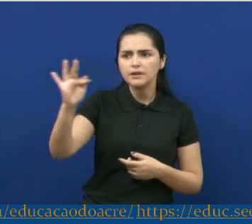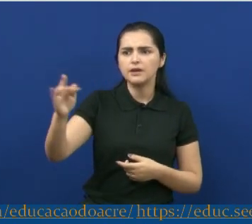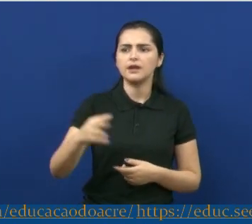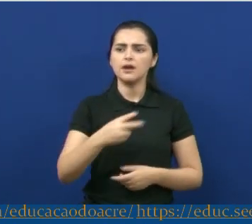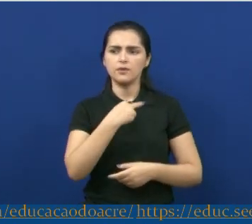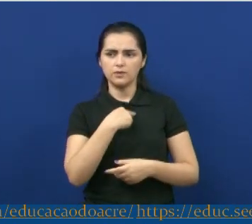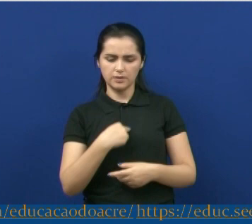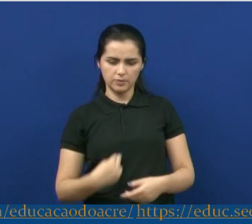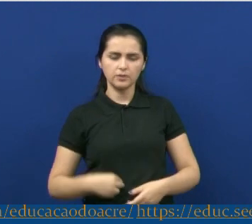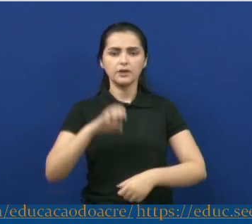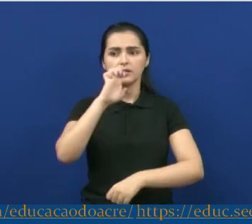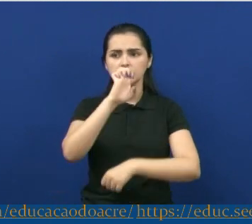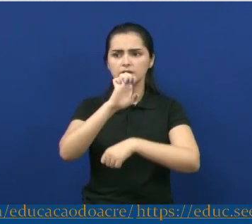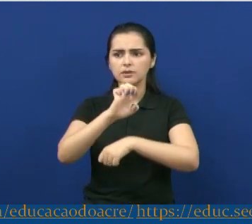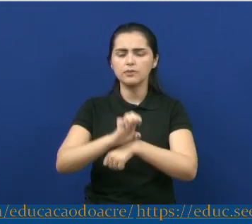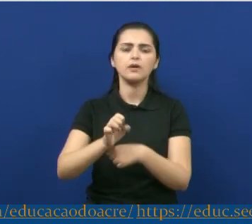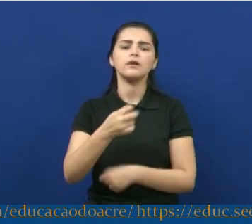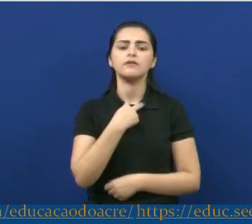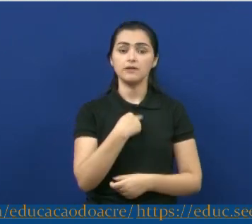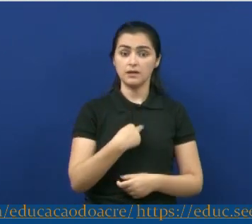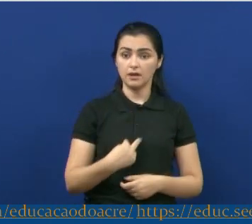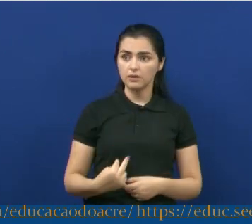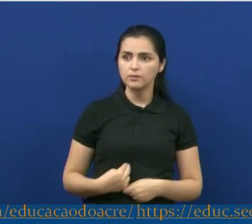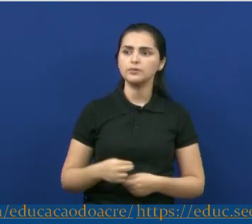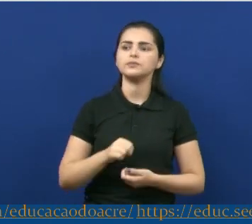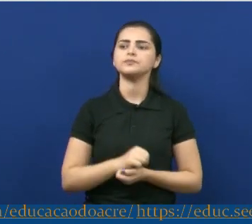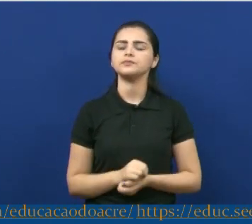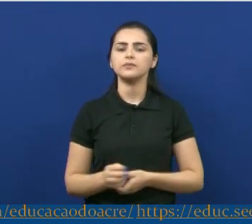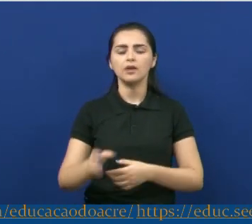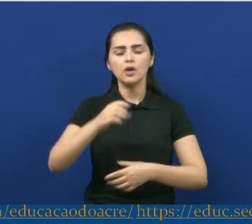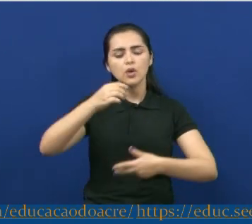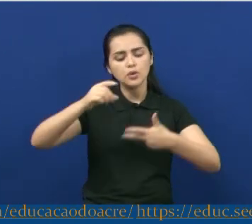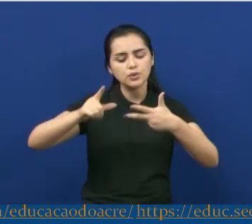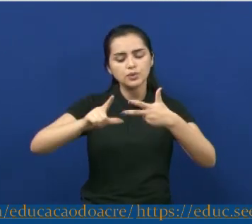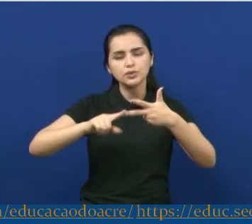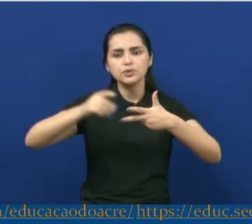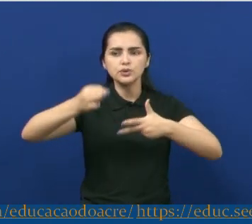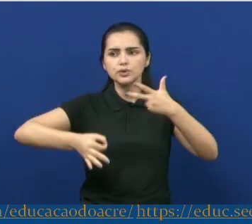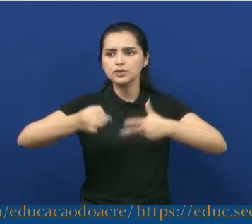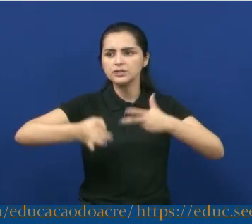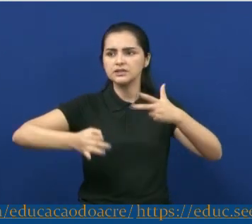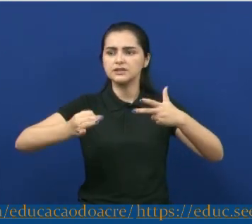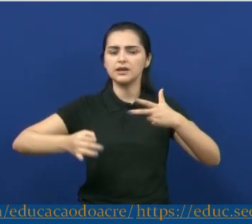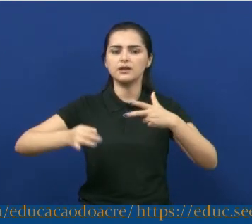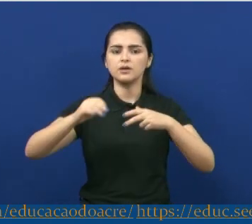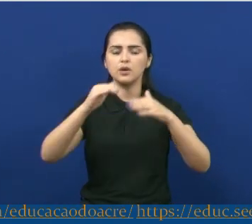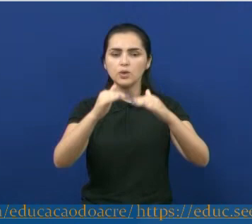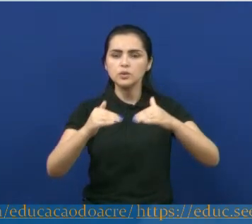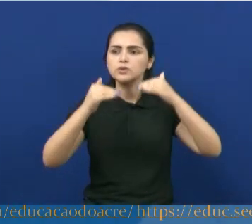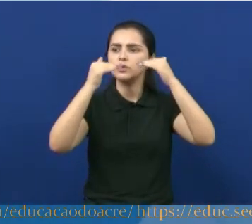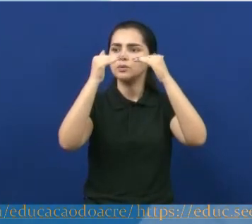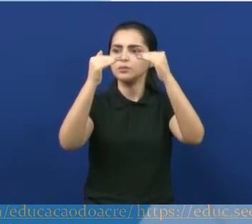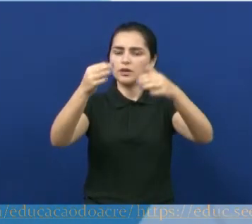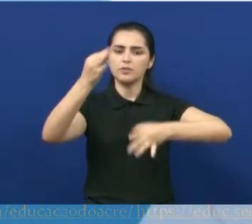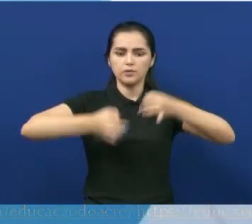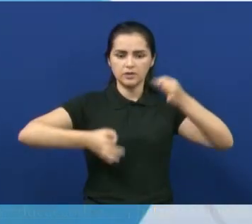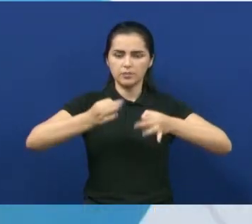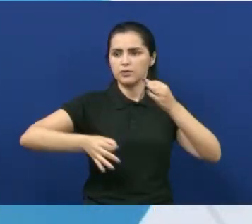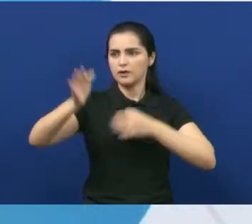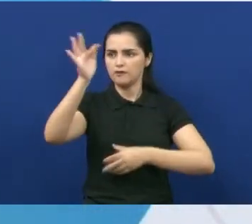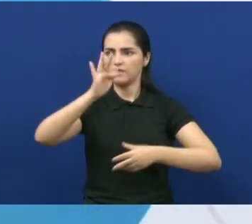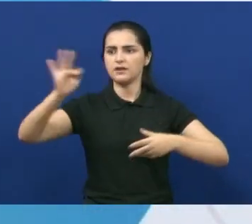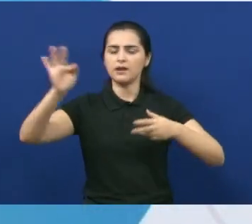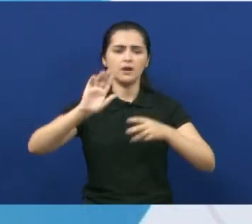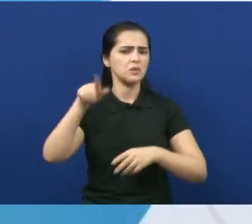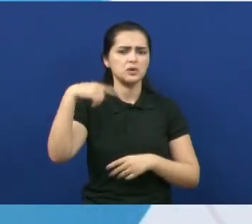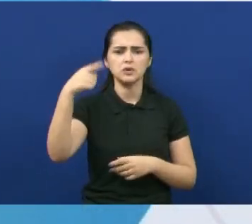que é o poder de julgar as leis, eu coloquei aí Supremo, Tribunal Federal e tudo mais, mas o que é mais importante saber é que são os juízes,